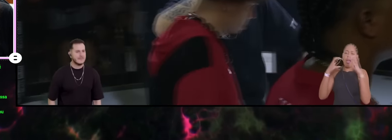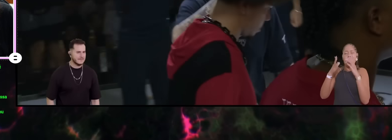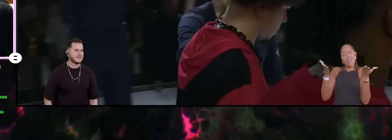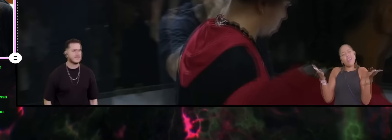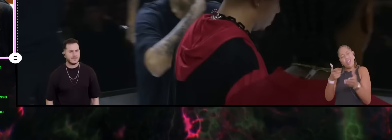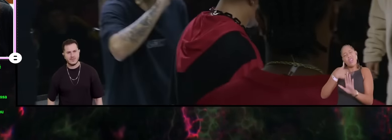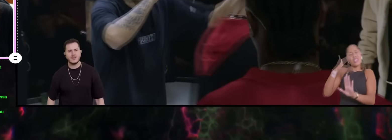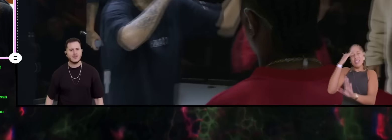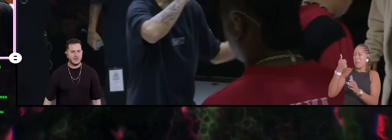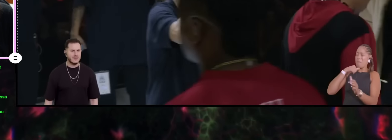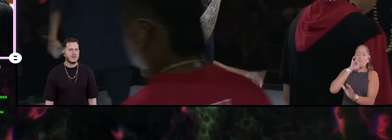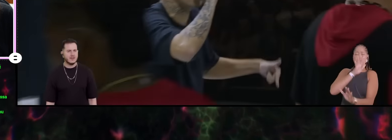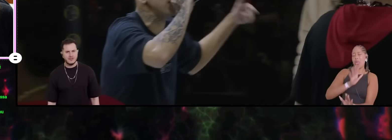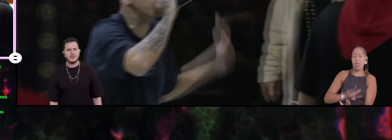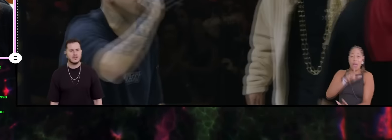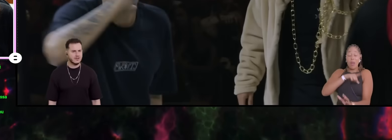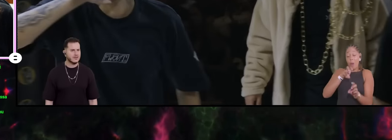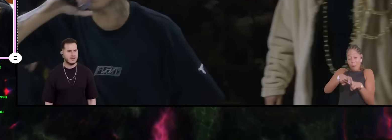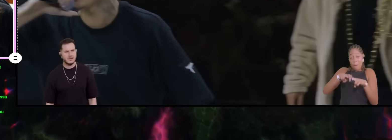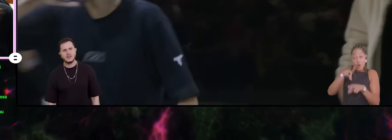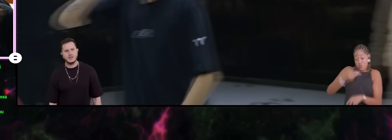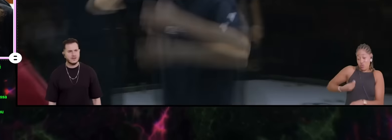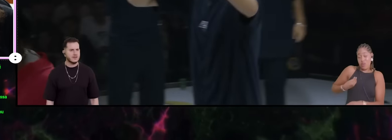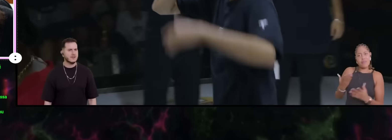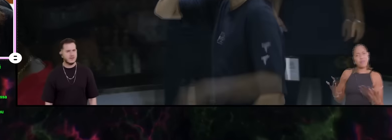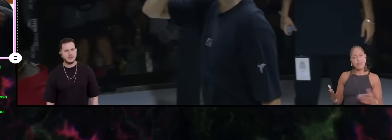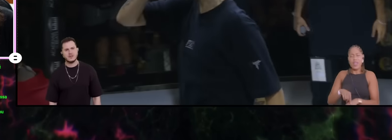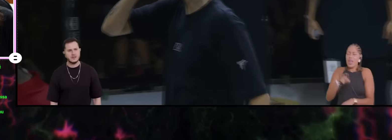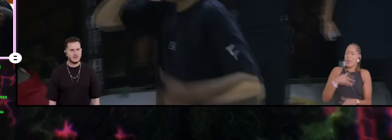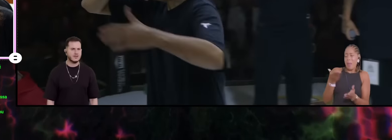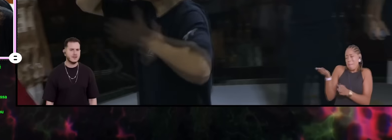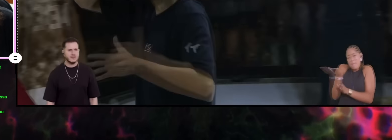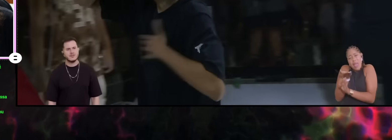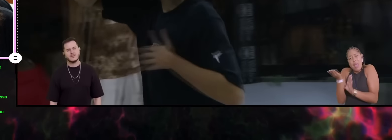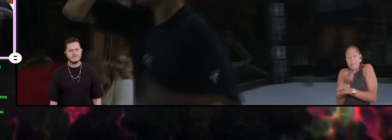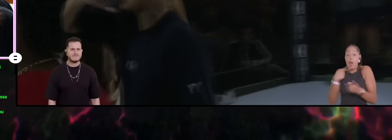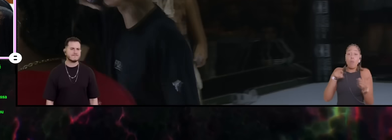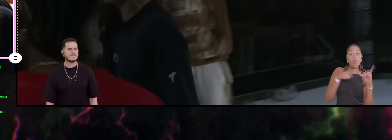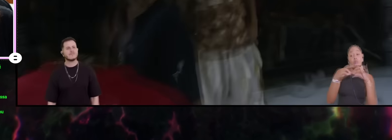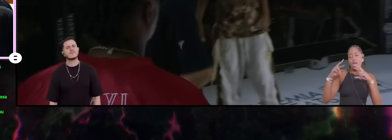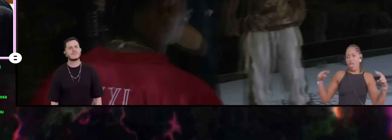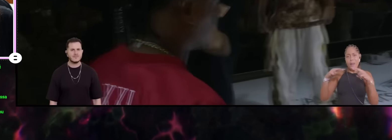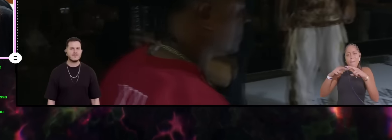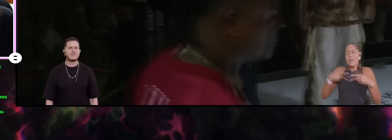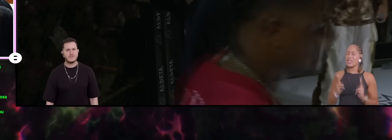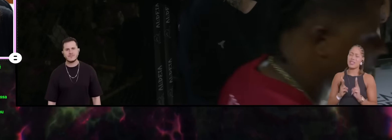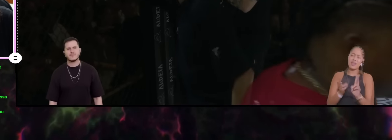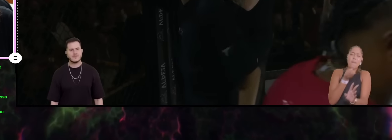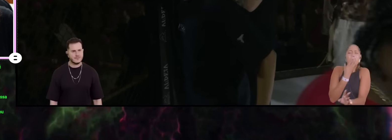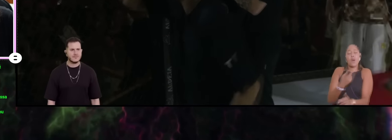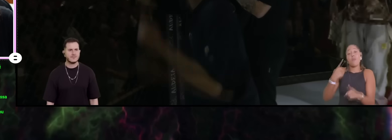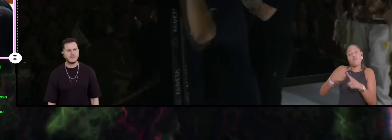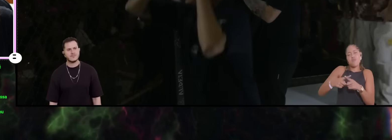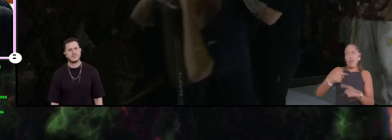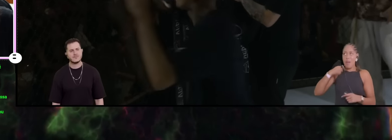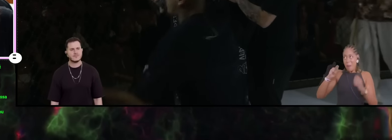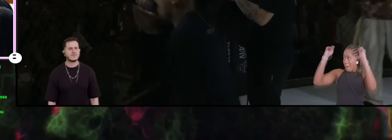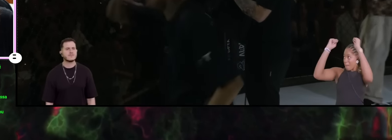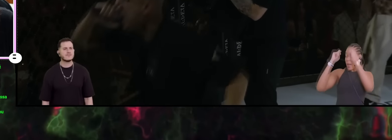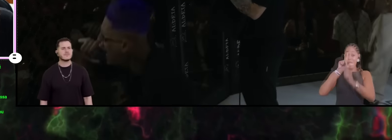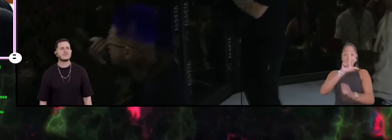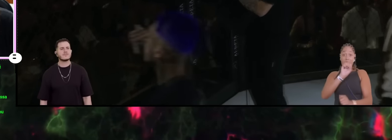agora cê tá em decadência. Cê já passou o momento do seu prime. Meio a meio, e mano, eu sou letal. Porque eu sou Tony Country,